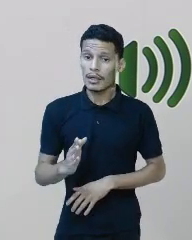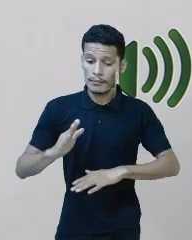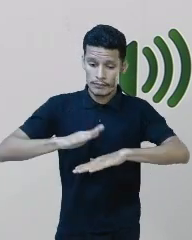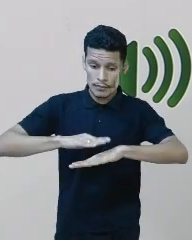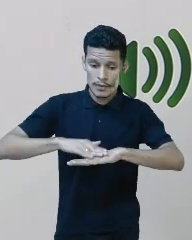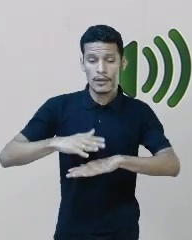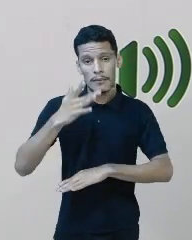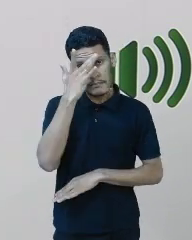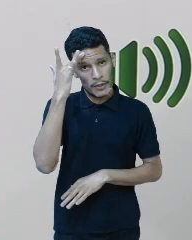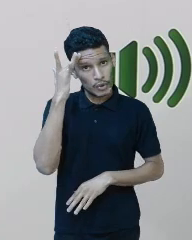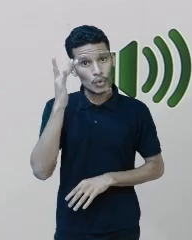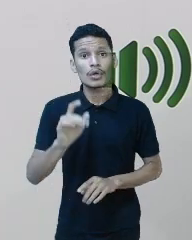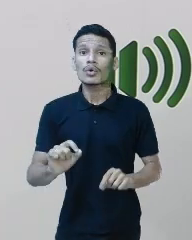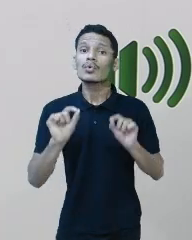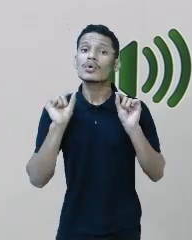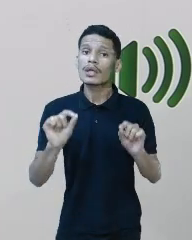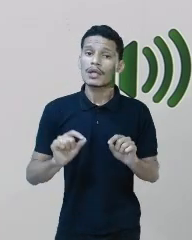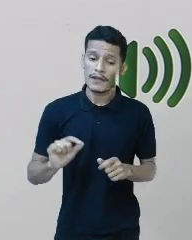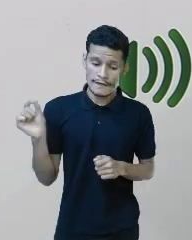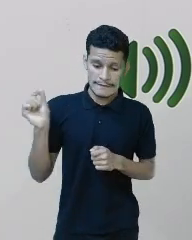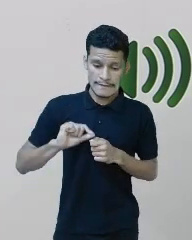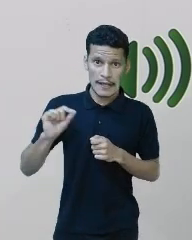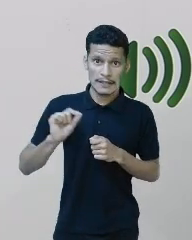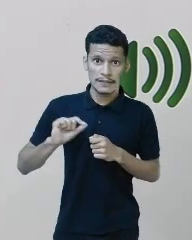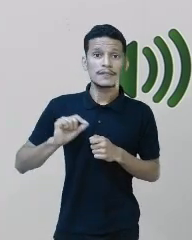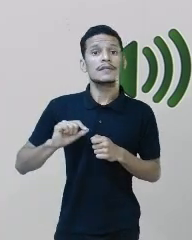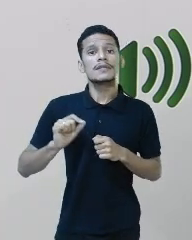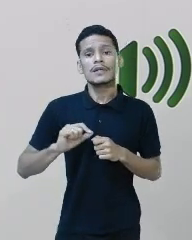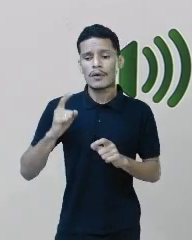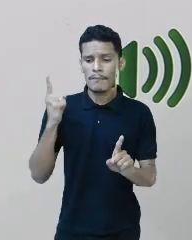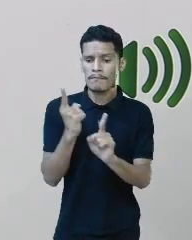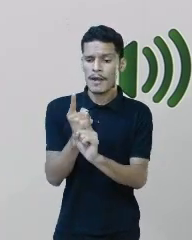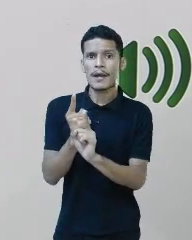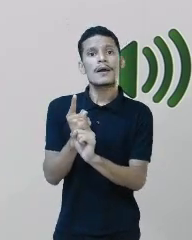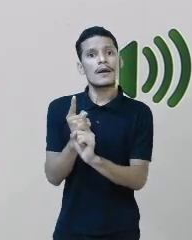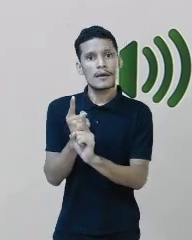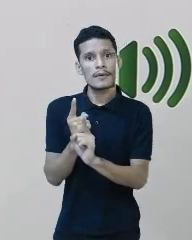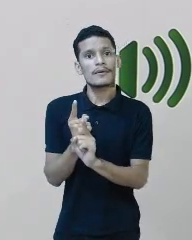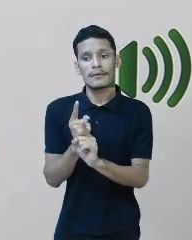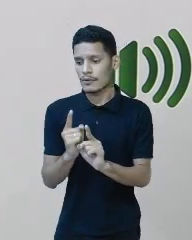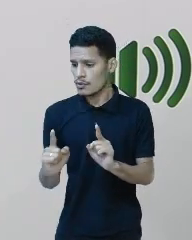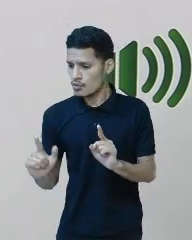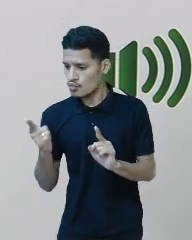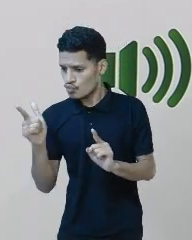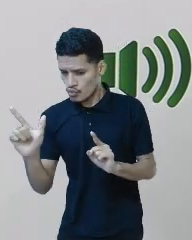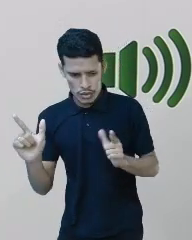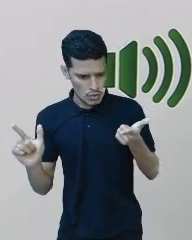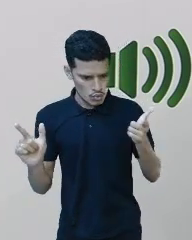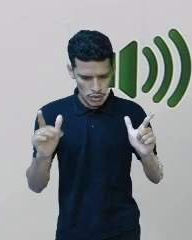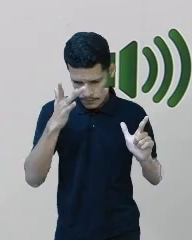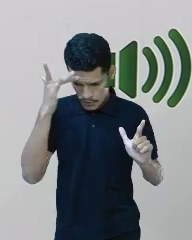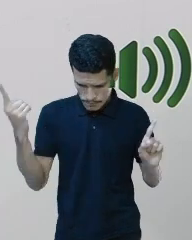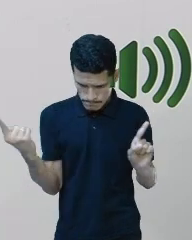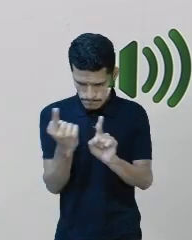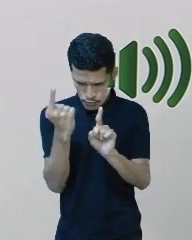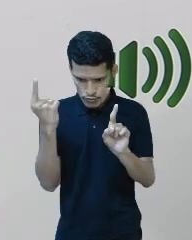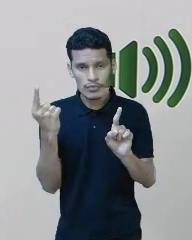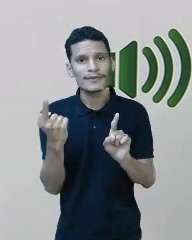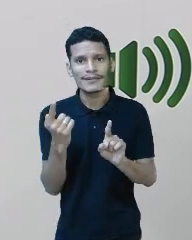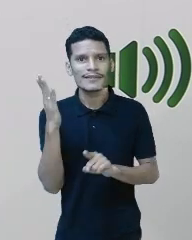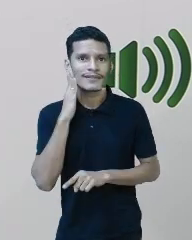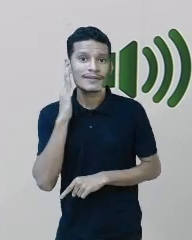pessoas elas faziam as adivinhações umas para as outras. E nós vimos também